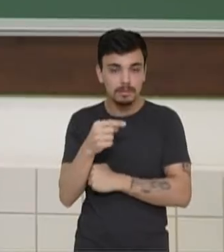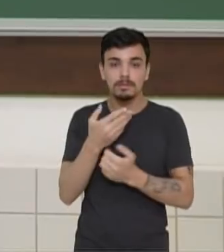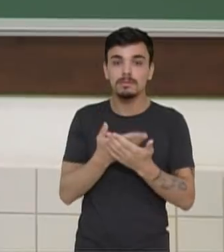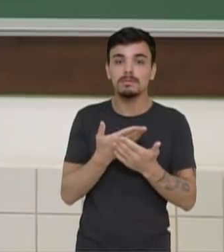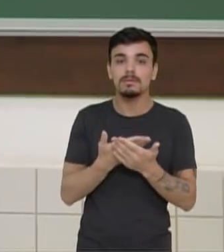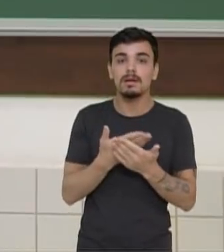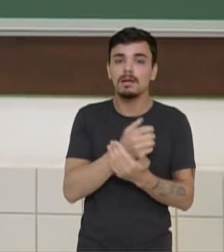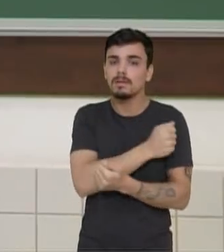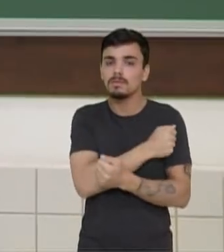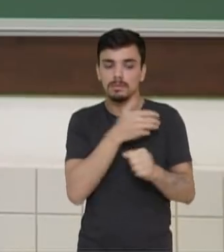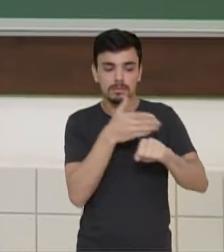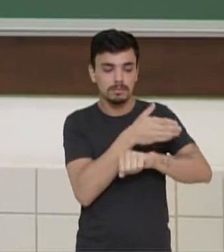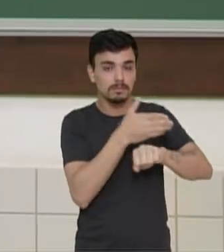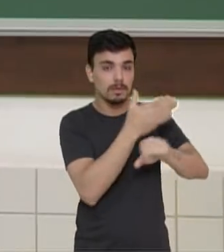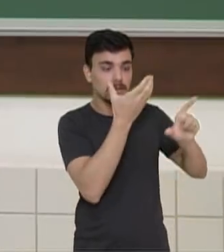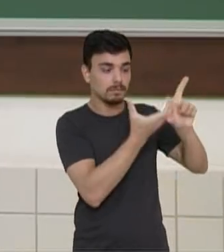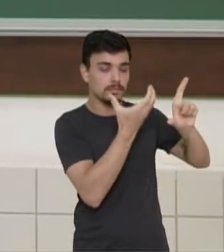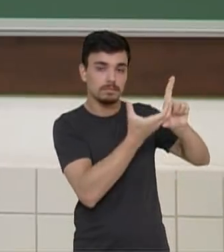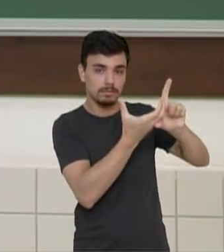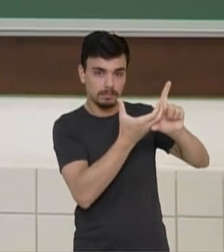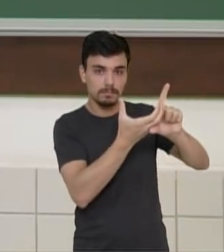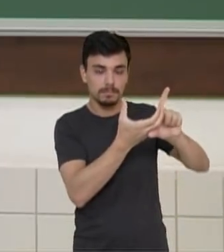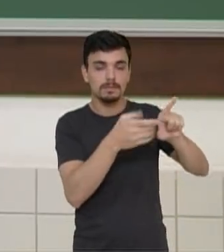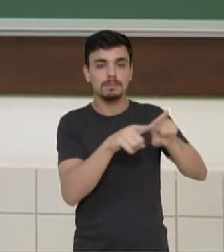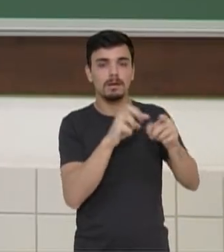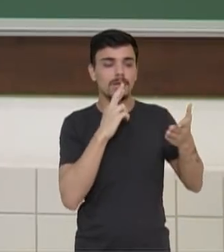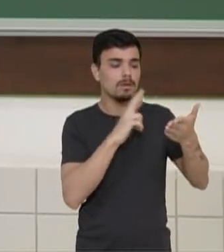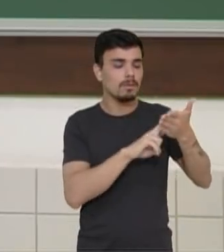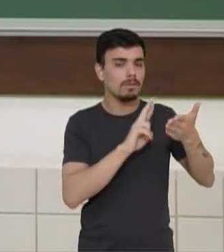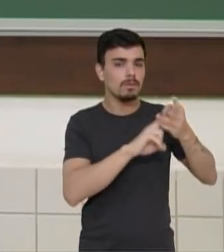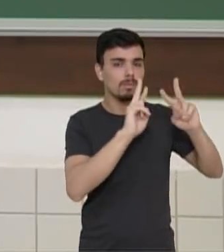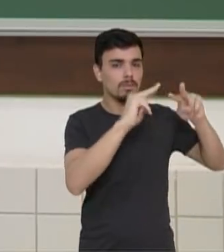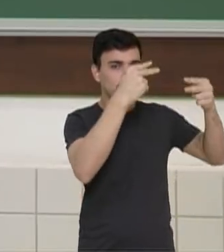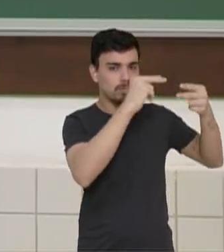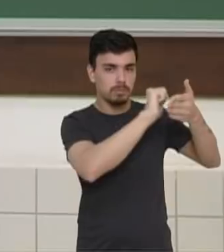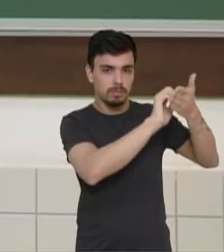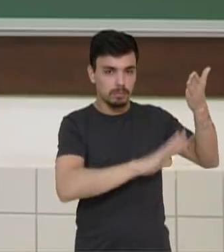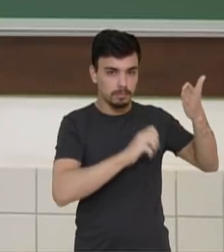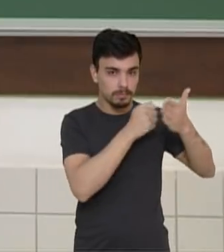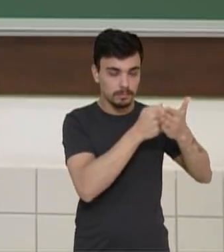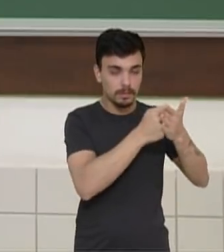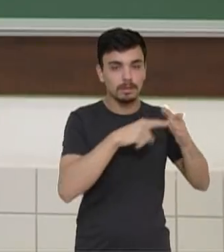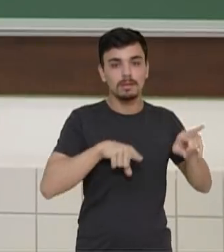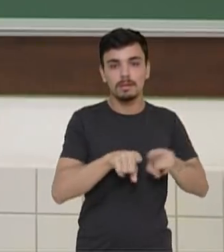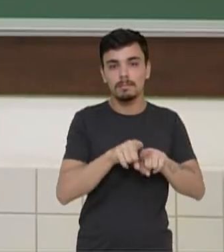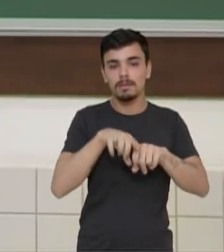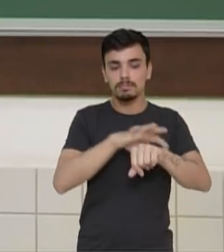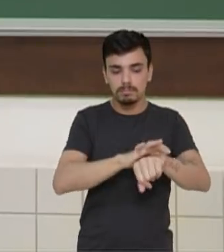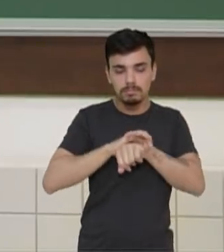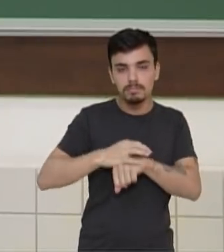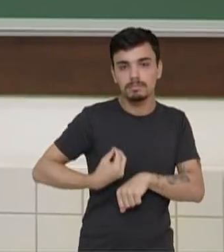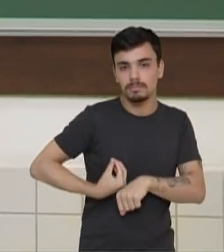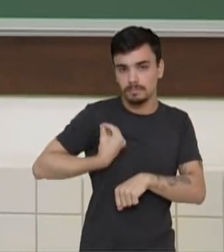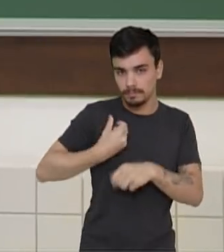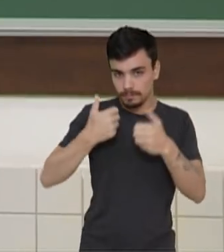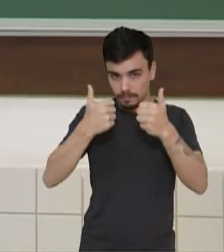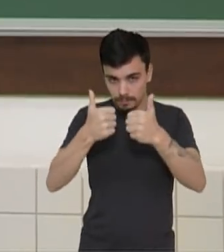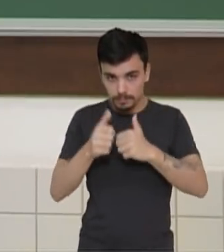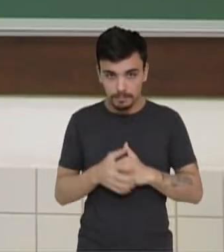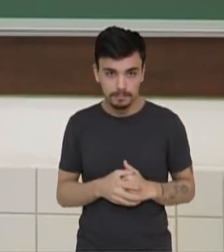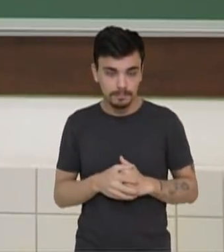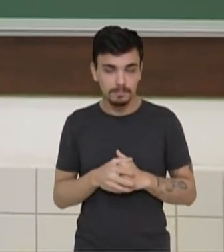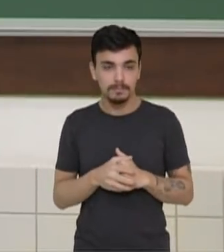que têm acesso ao aplicativo do Classroom, responder ao formulário de questões e clicar no link para validar a presença de vocês,